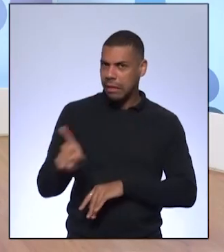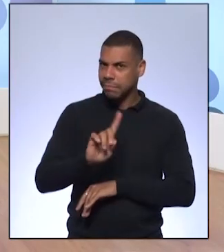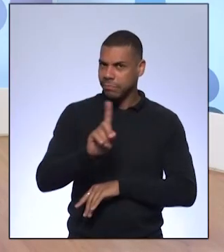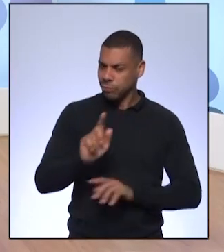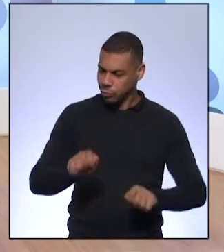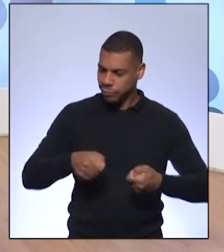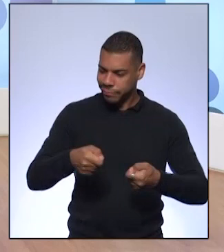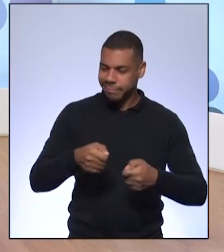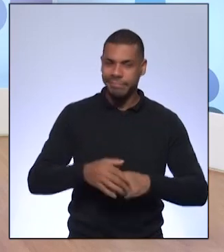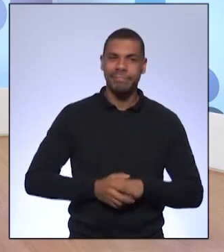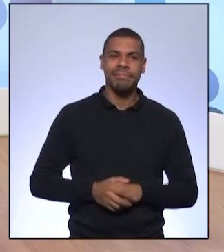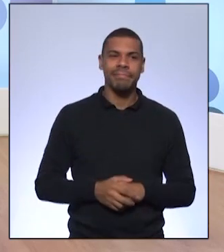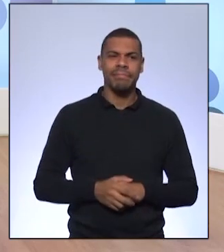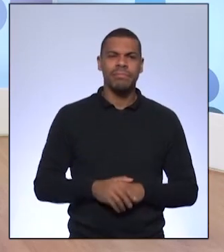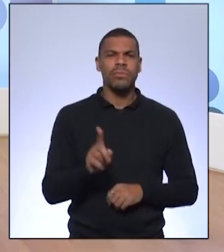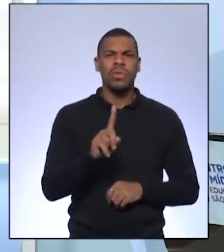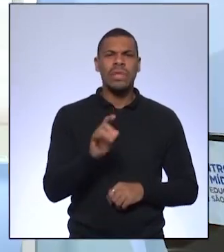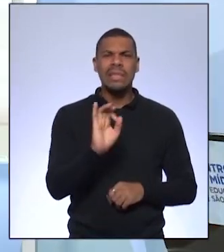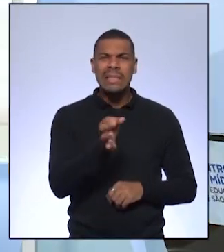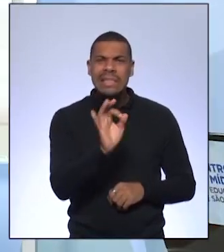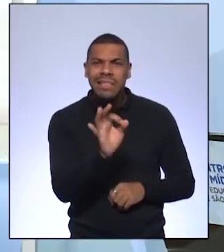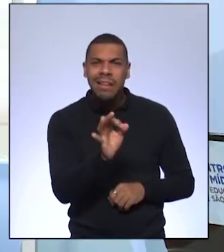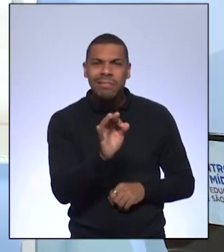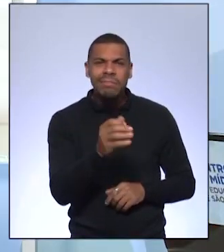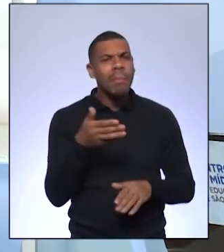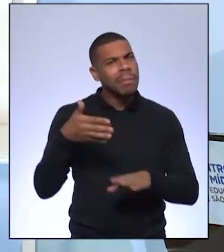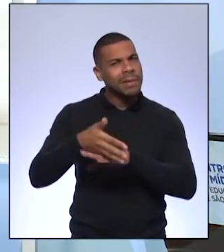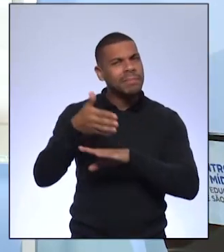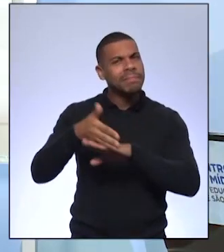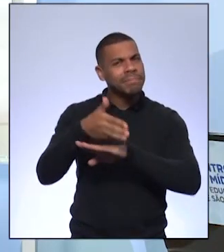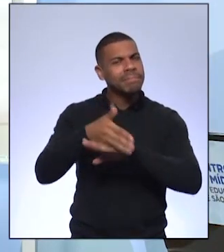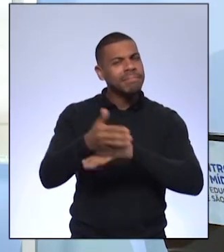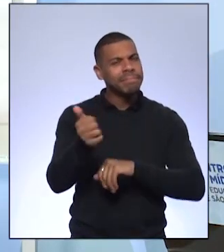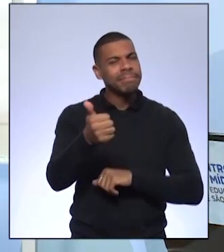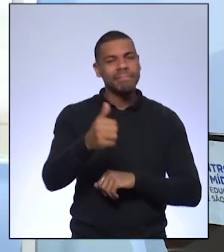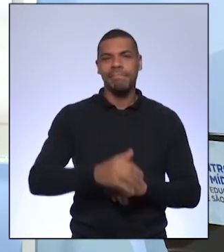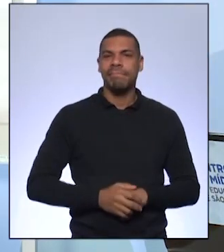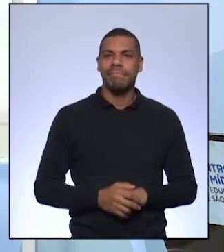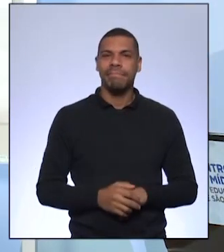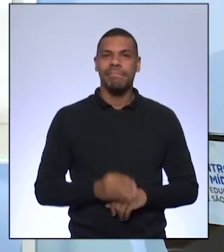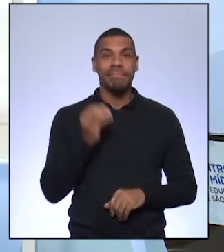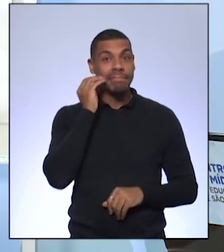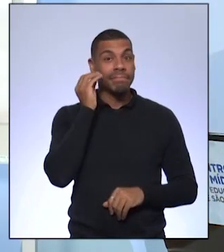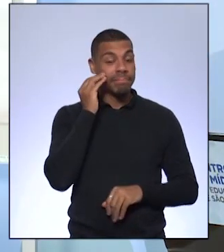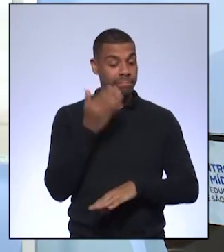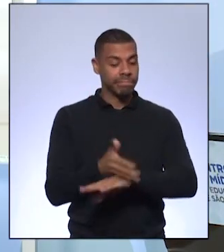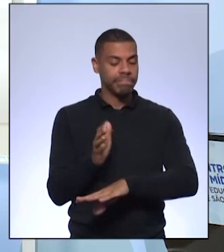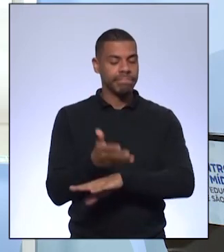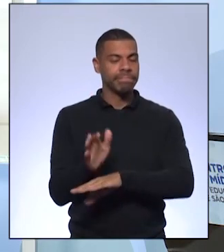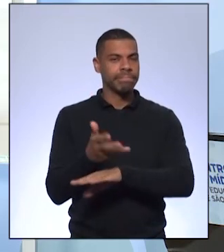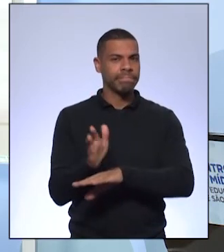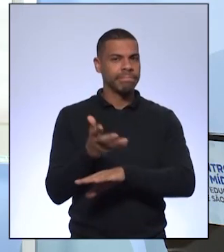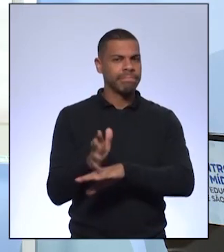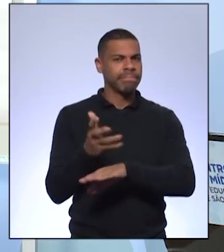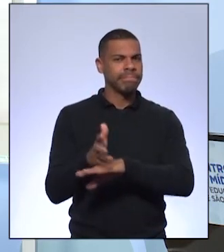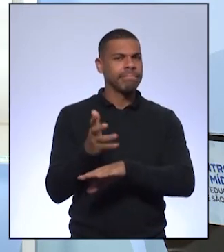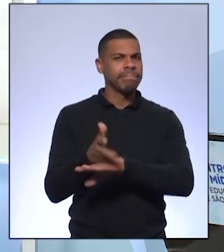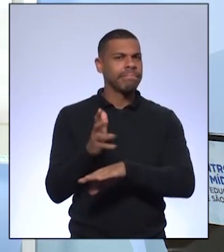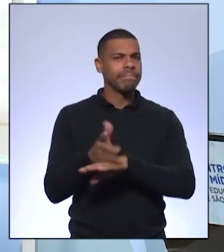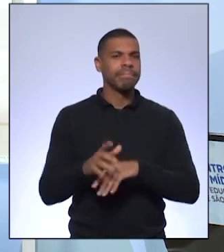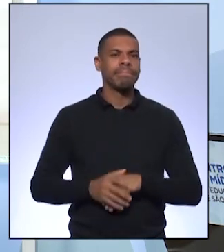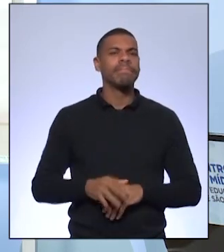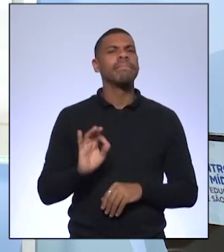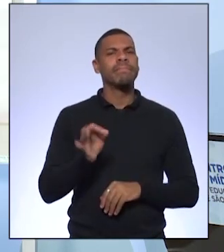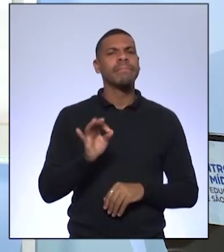todos que participaram. Não só os que acertaram, né? Os que participaram também e que tentam de alguma maneira. Quando você tenta e